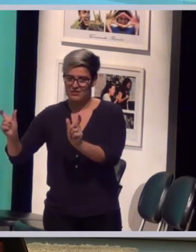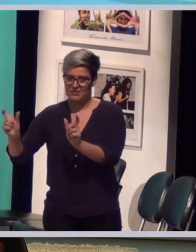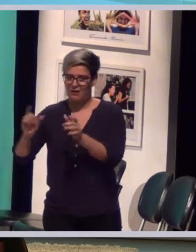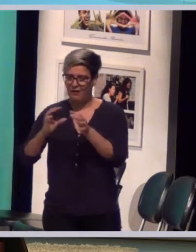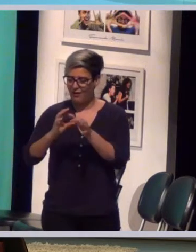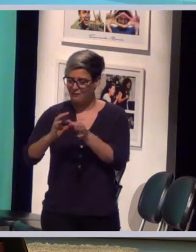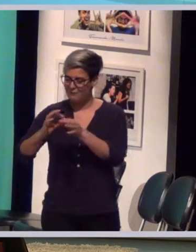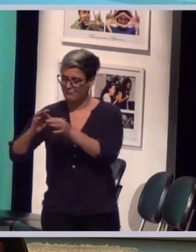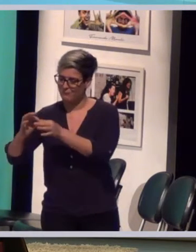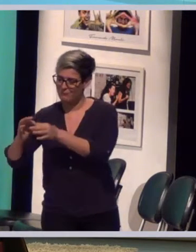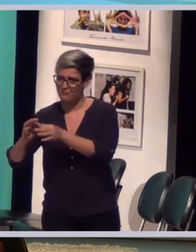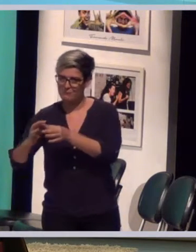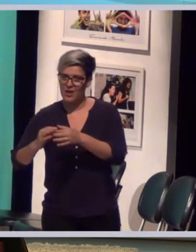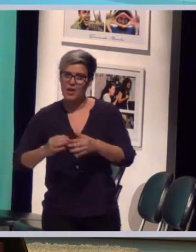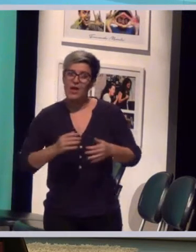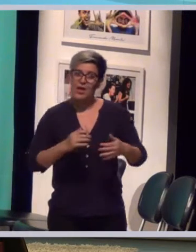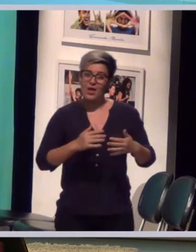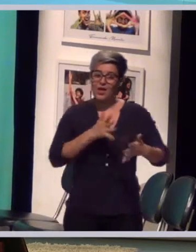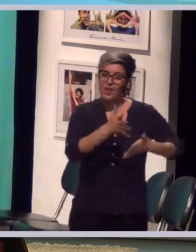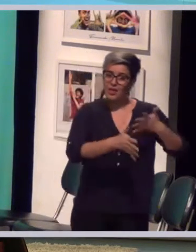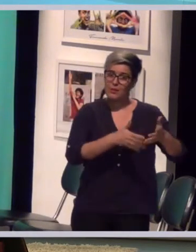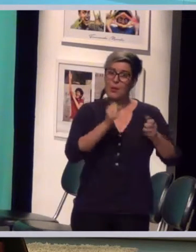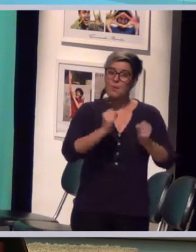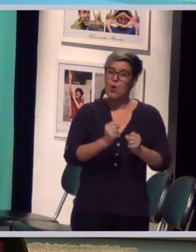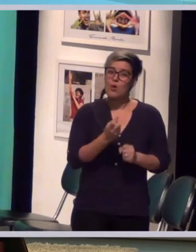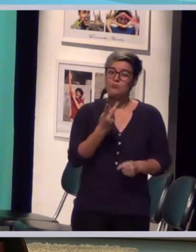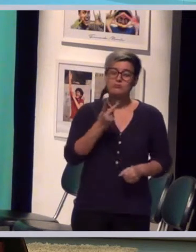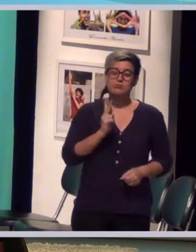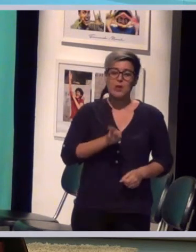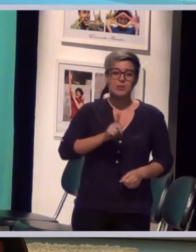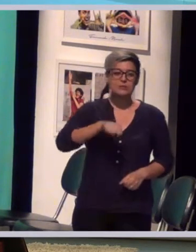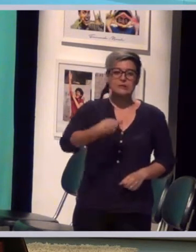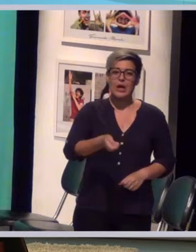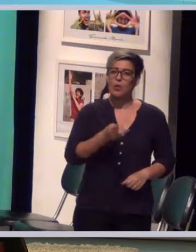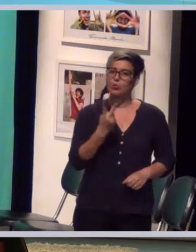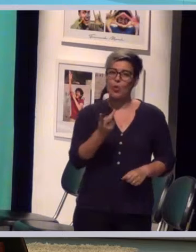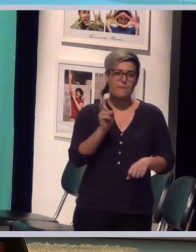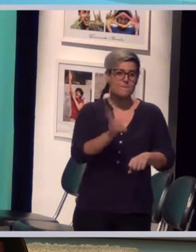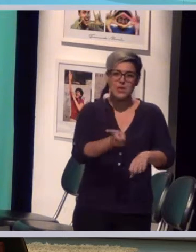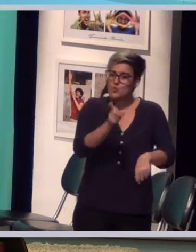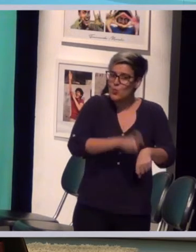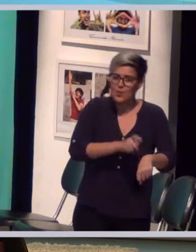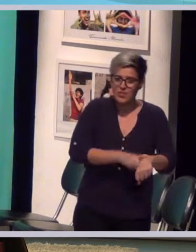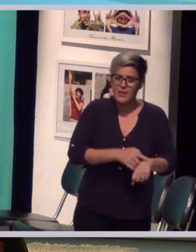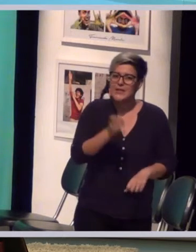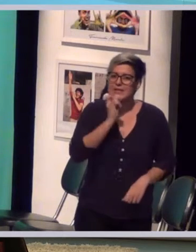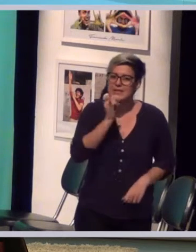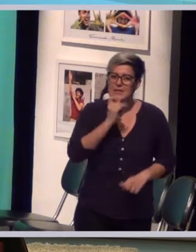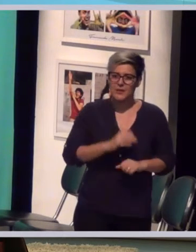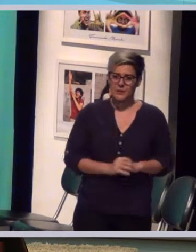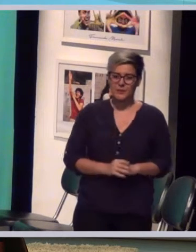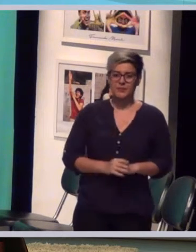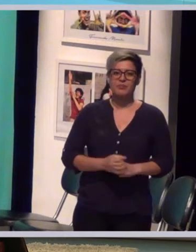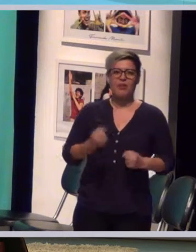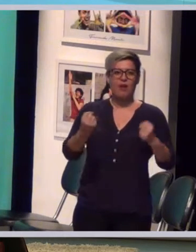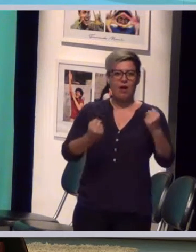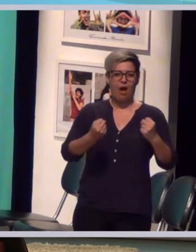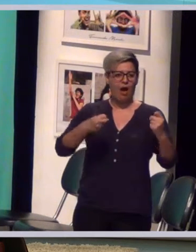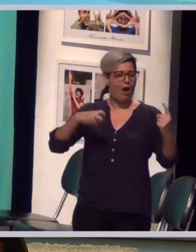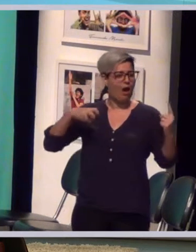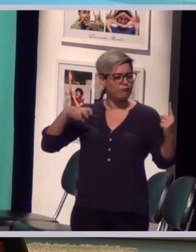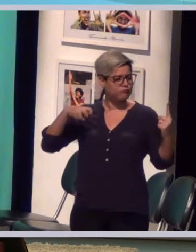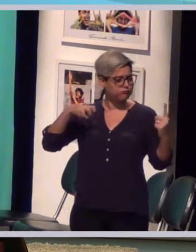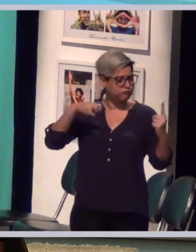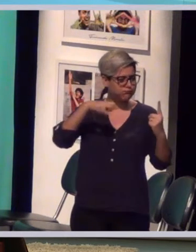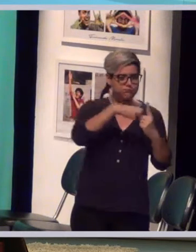língua de sinais, 2 sinais podem aparecer ao mesmo tempo no discurso, né? Aquele clássico exemplo: o carro bateu na